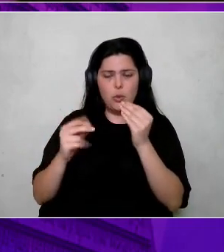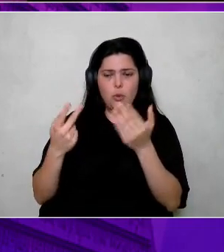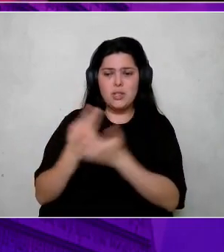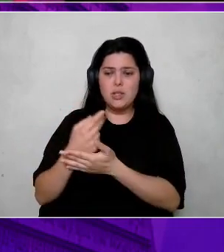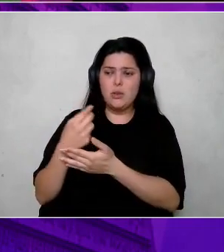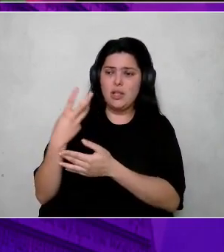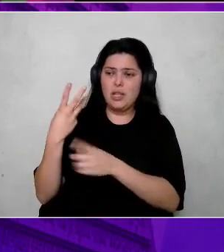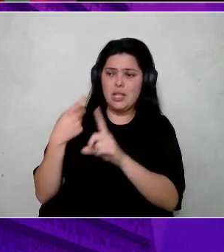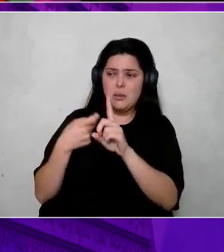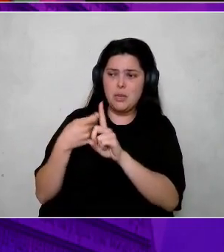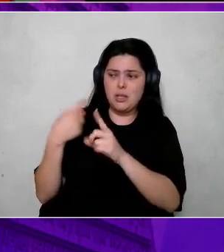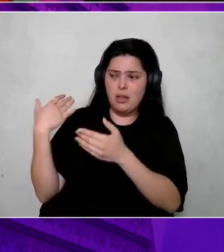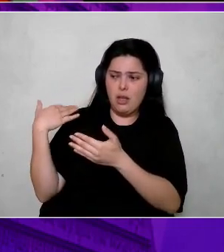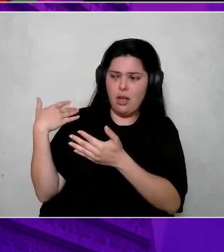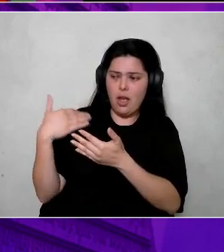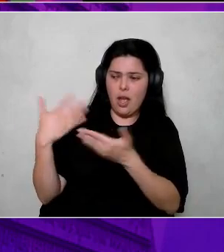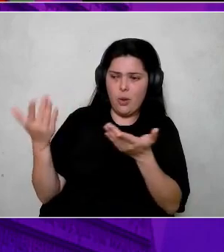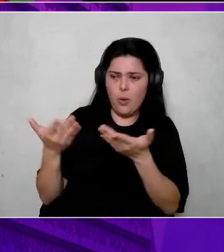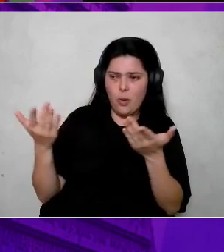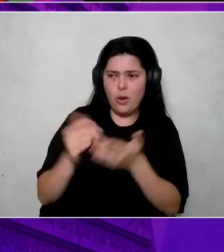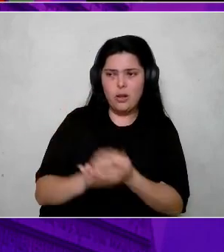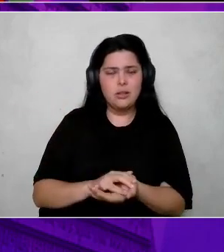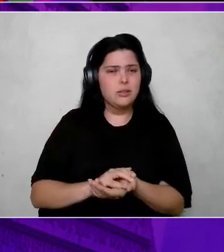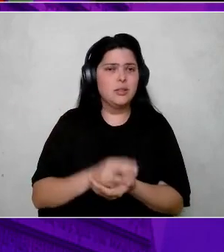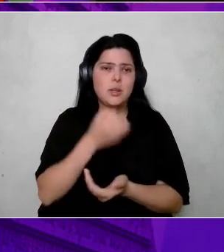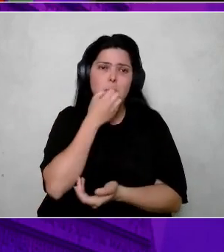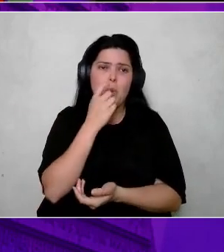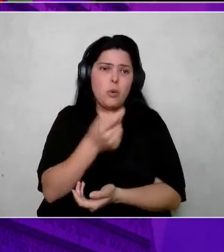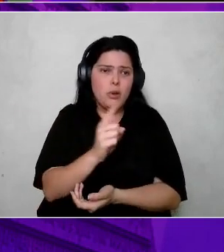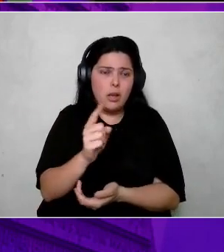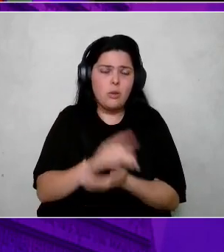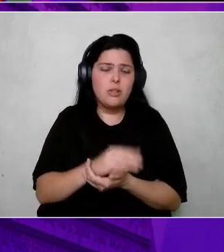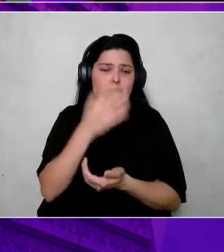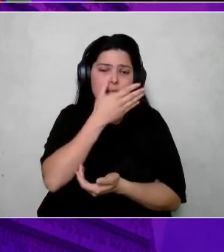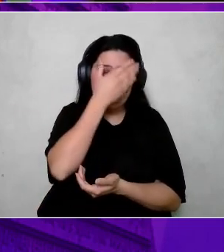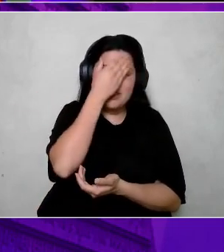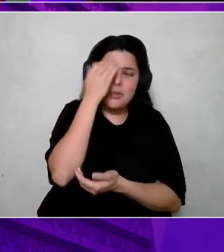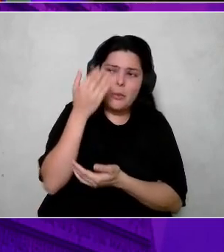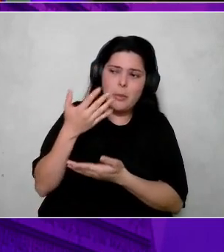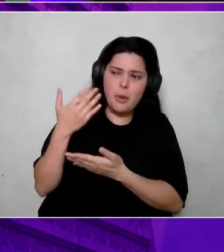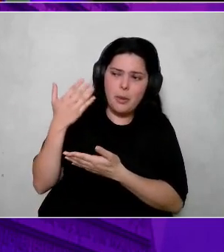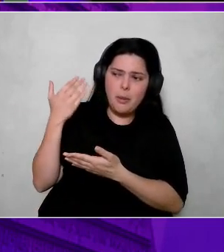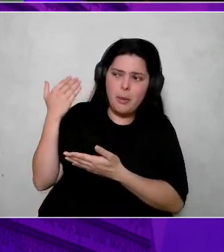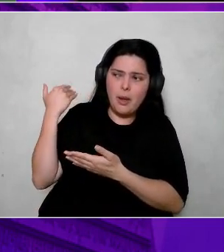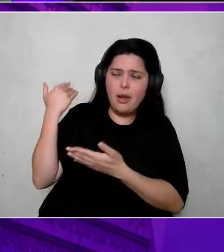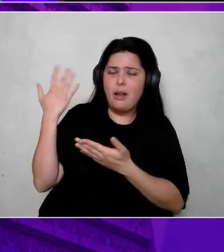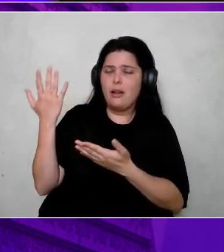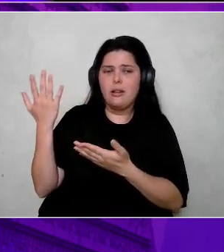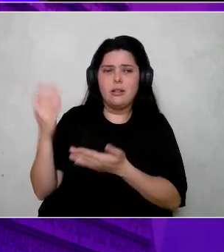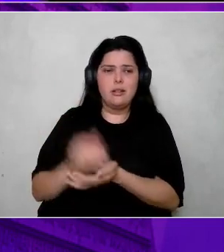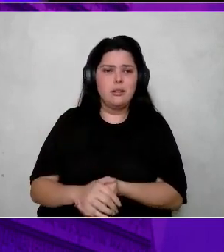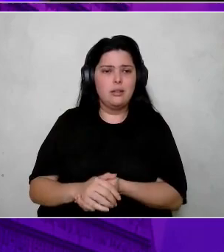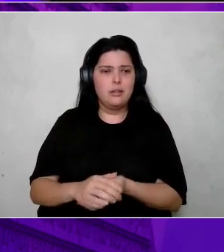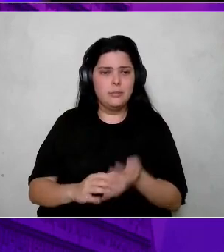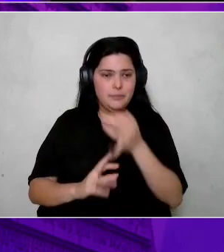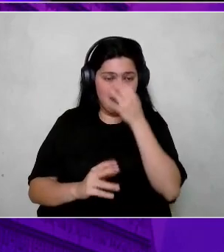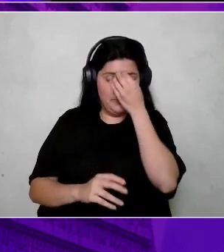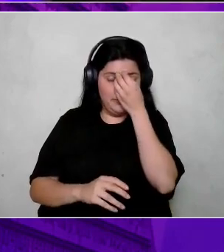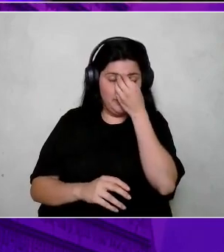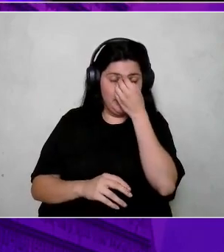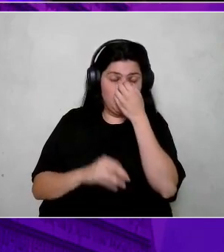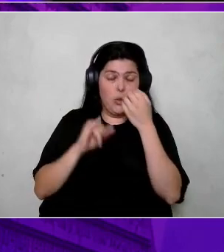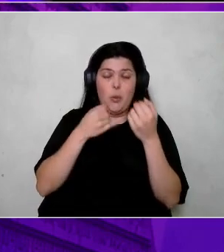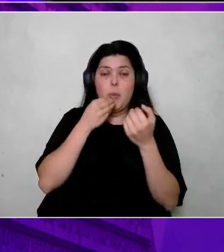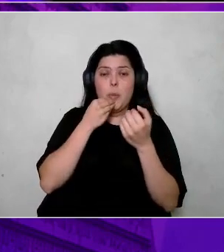agora e que eventualmente não foi tão bom. Ele esqueceu de tudo que eu fiz lá na frente. Então, aqui foi uma oportunidade que a gente viu